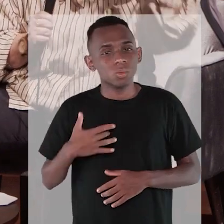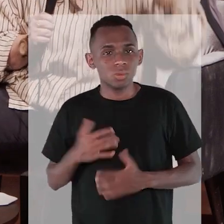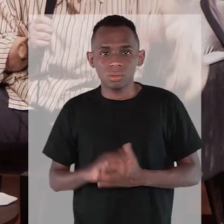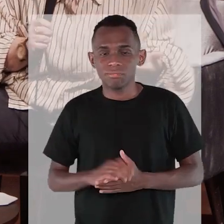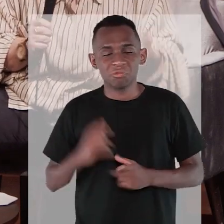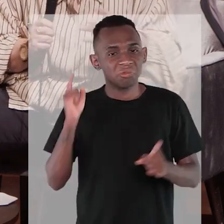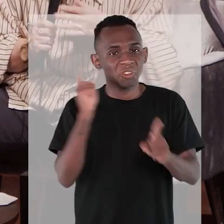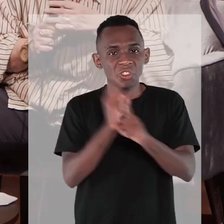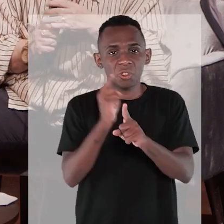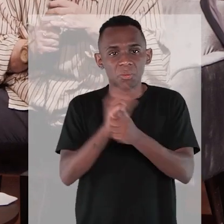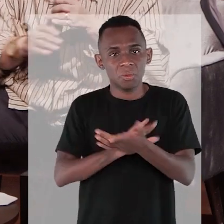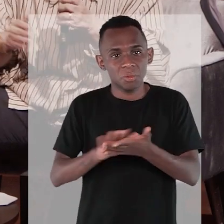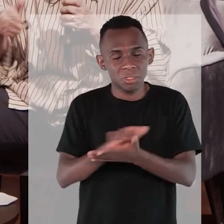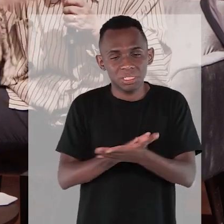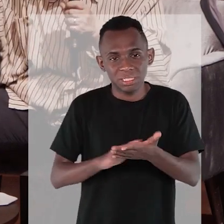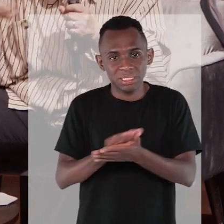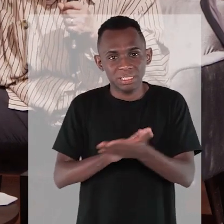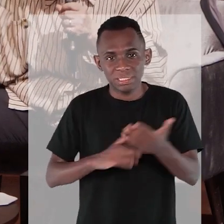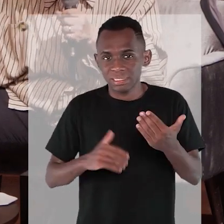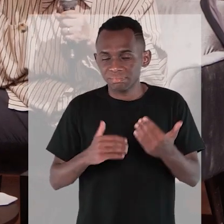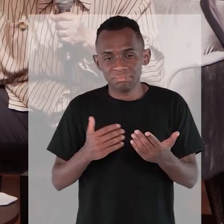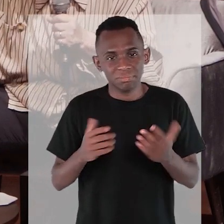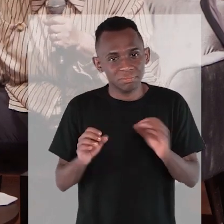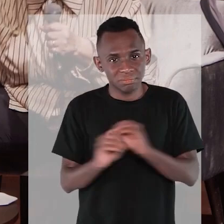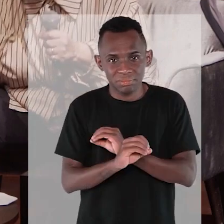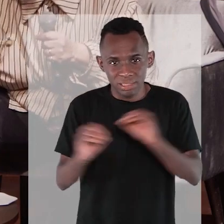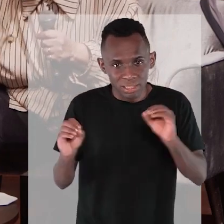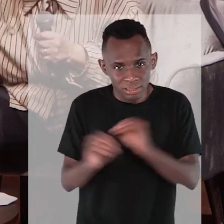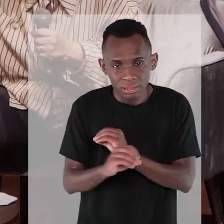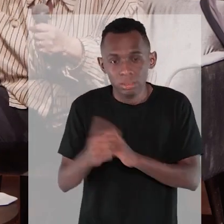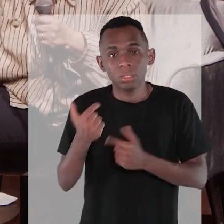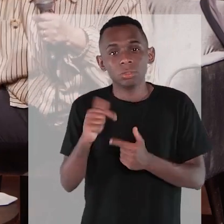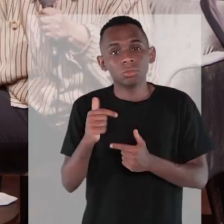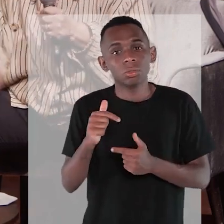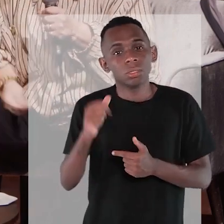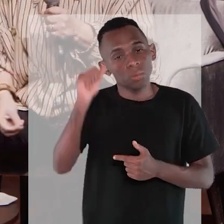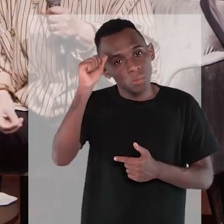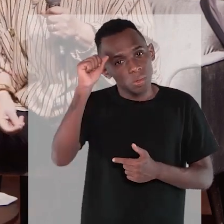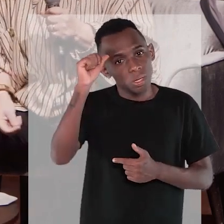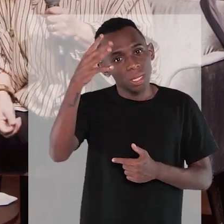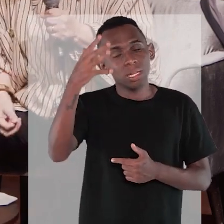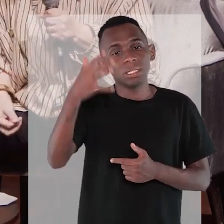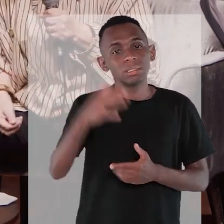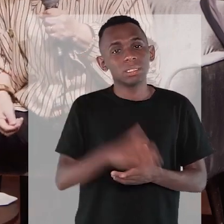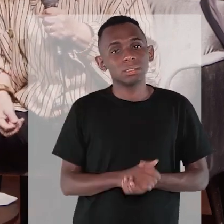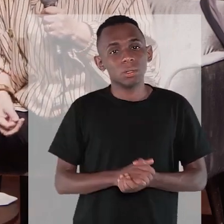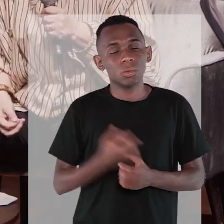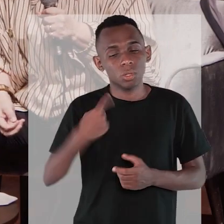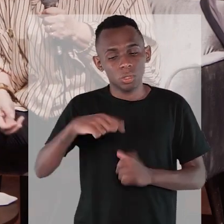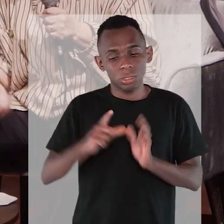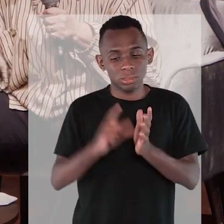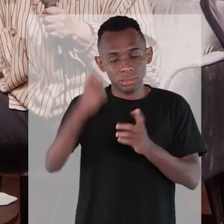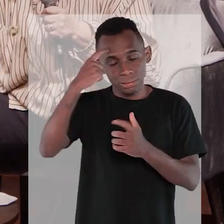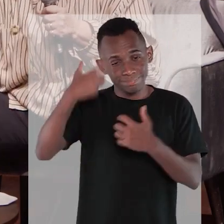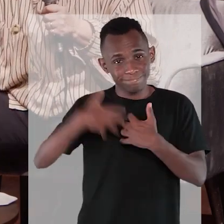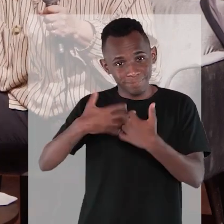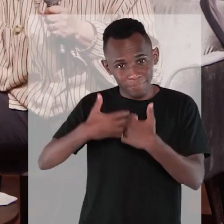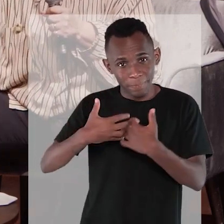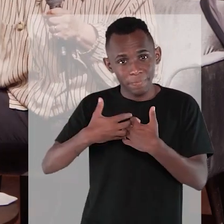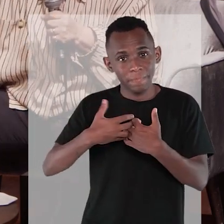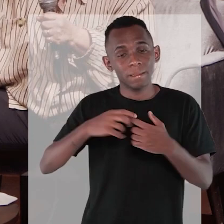se vocês pegarem o encarte do Globo, não tem uma realização, como a gente estava pensando,